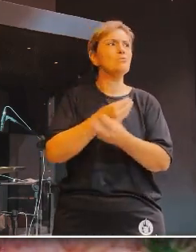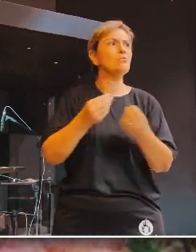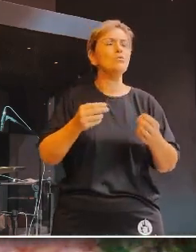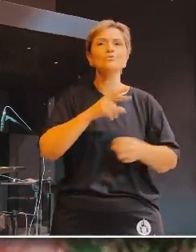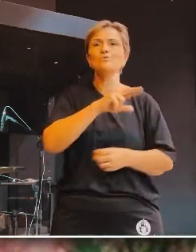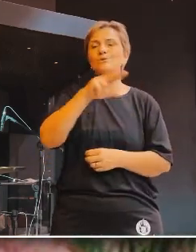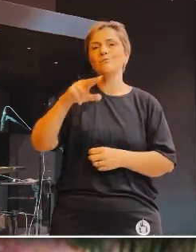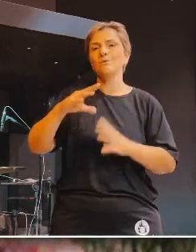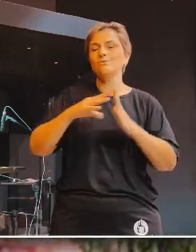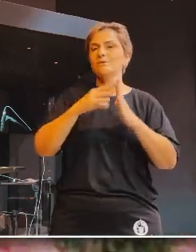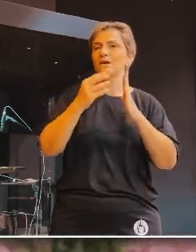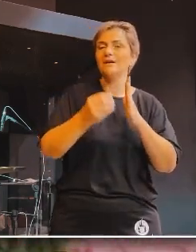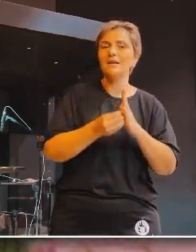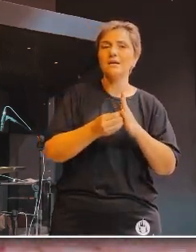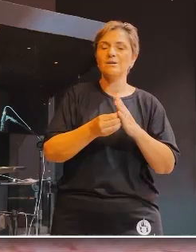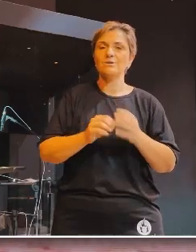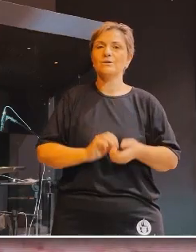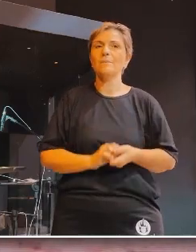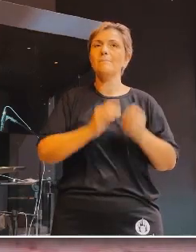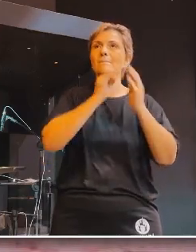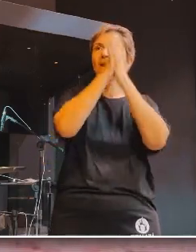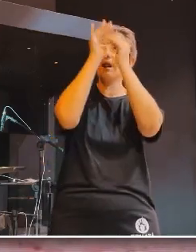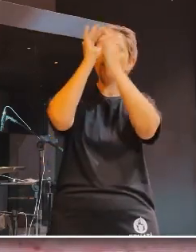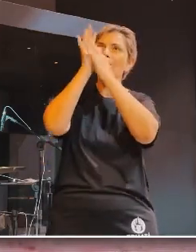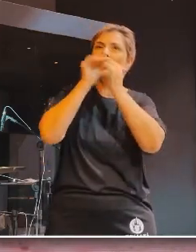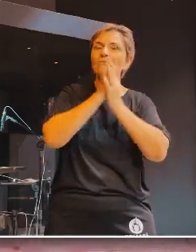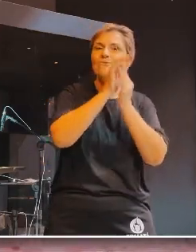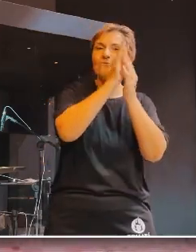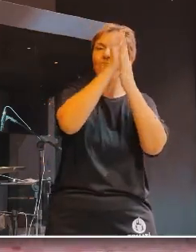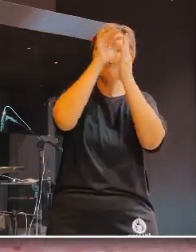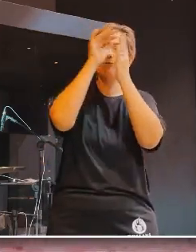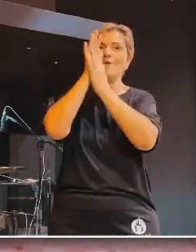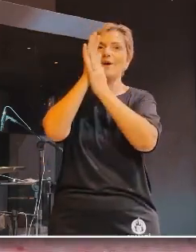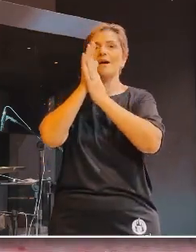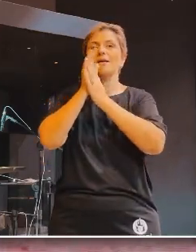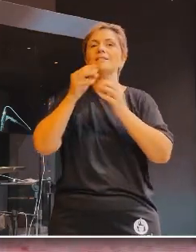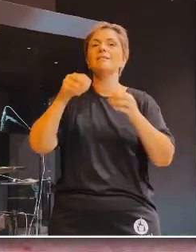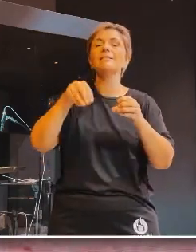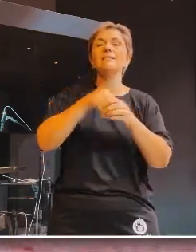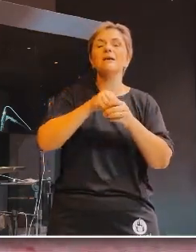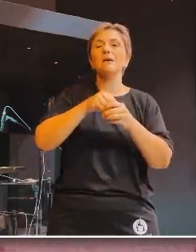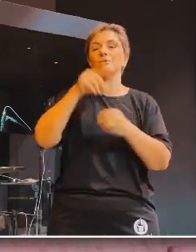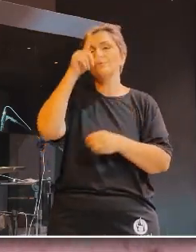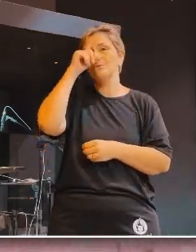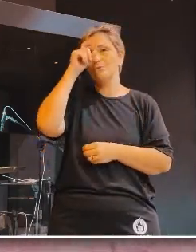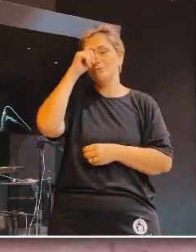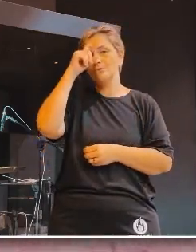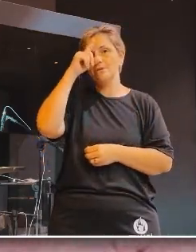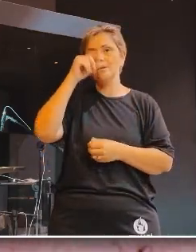igreja, para tocar louvor no hospital. Como eu não toco e não